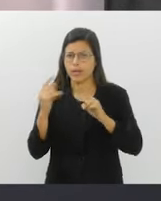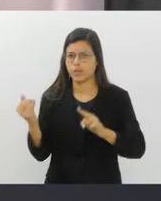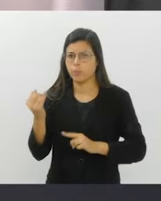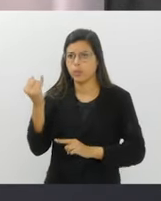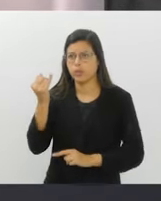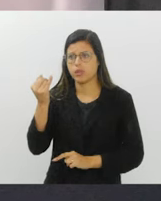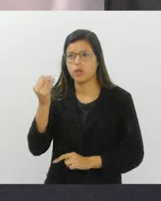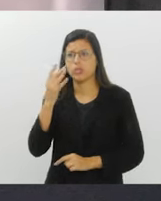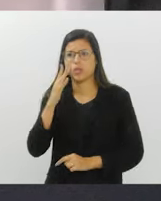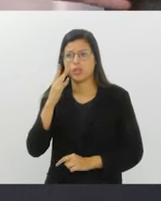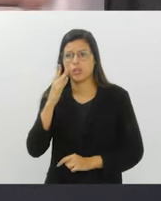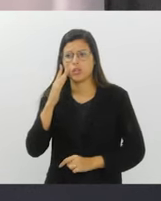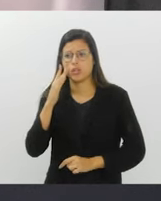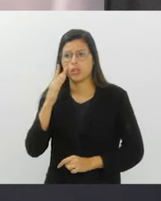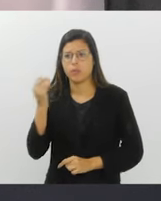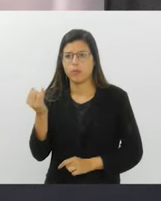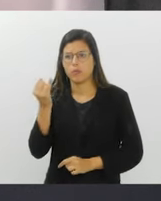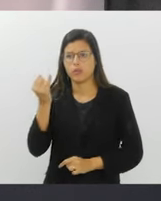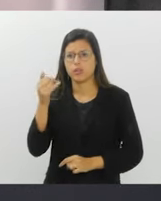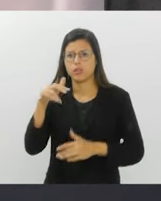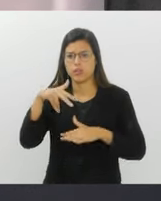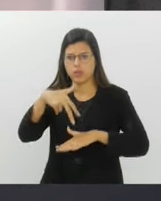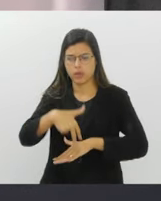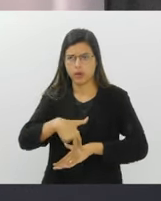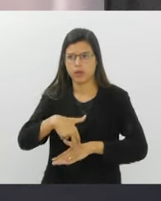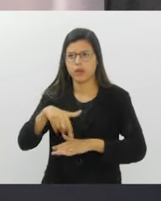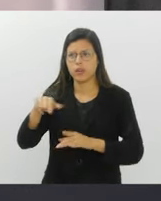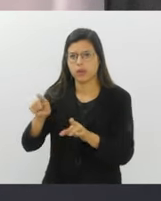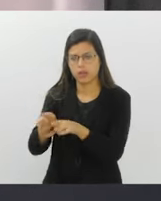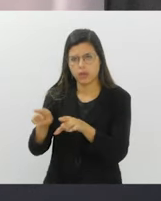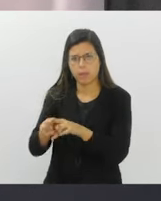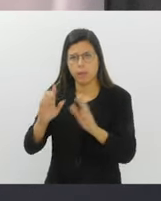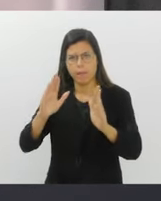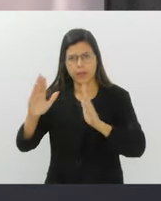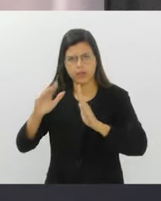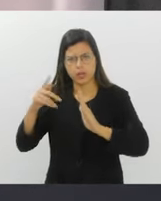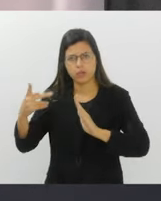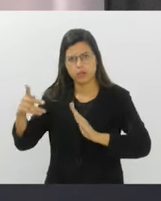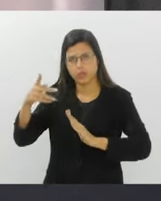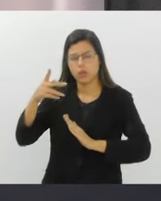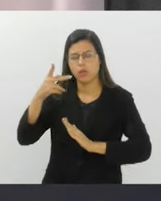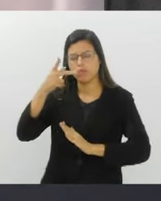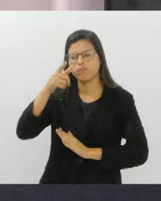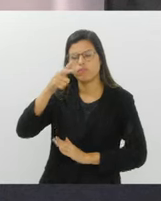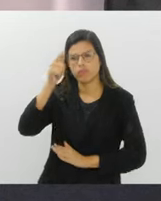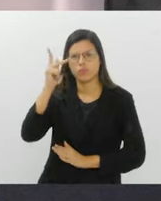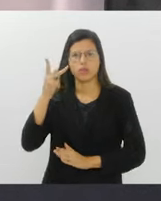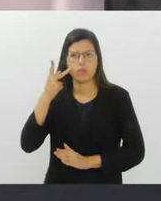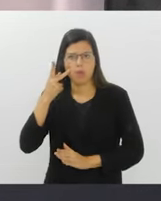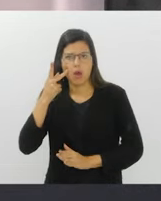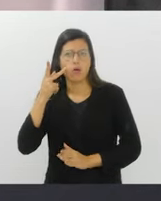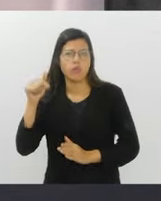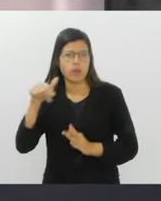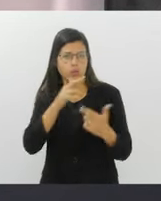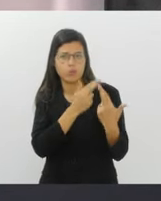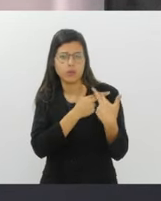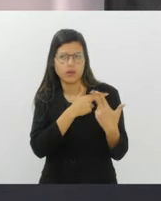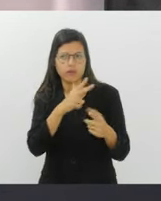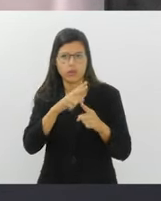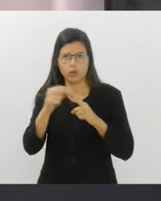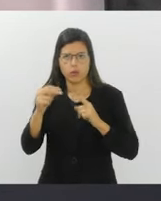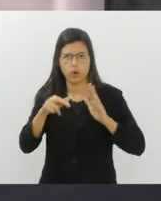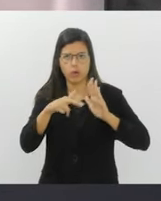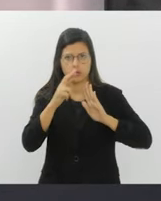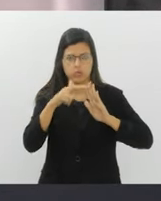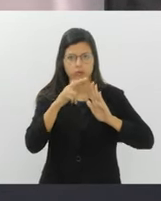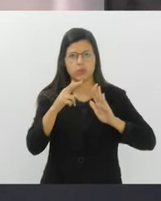aqui em prestígio ao mandato de Vossa Excelência, porque Vossa Excelência foi o responsável, dentre outras vitórias, por essa resolução que saiu ontem no